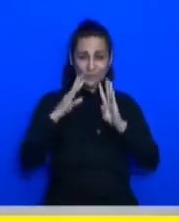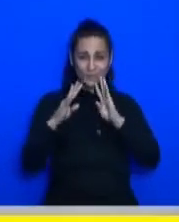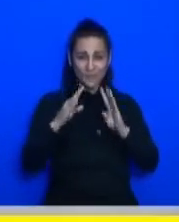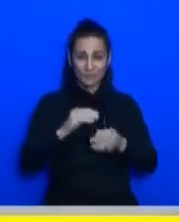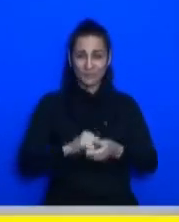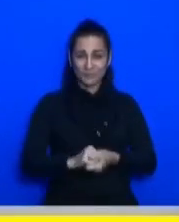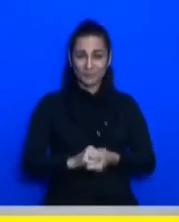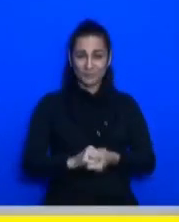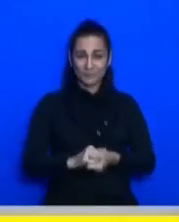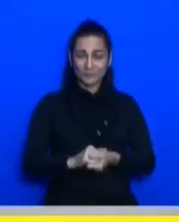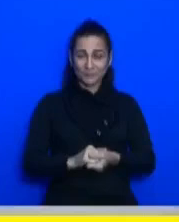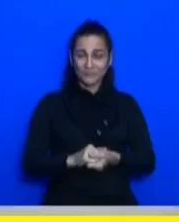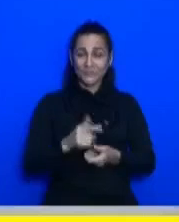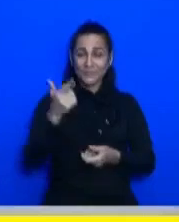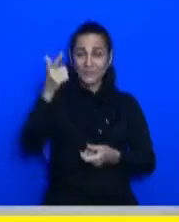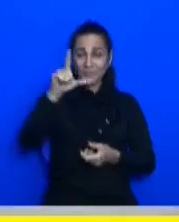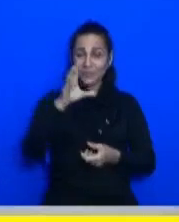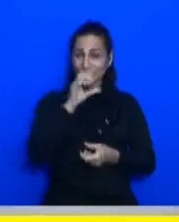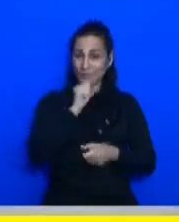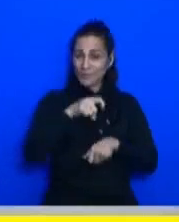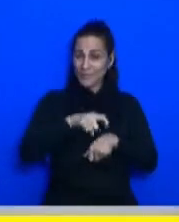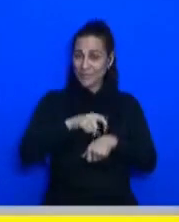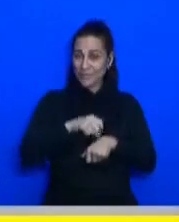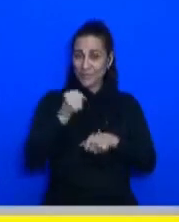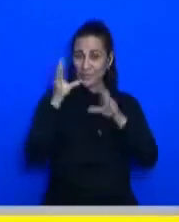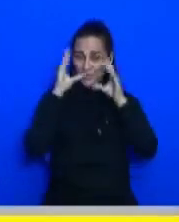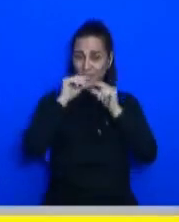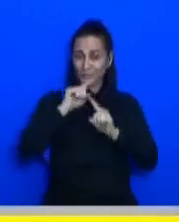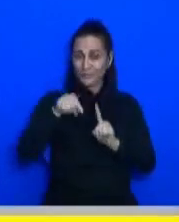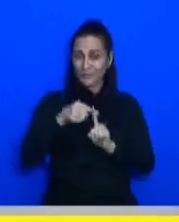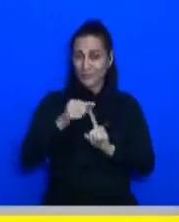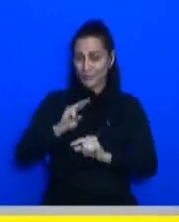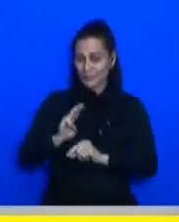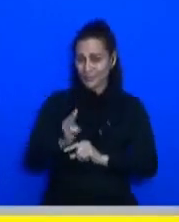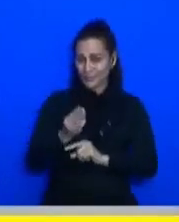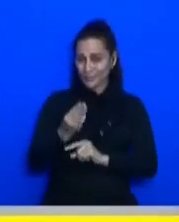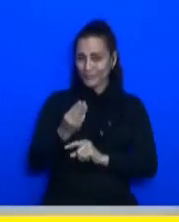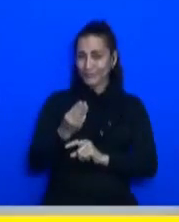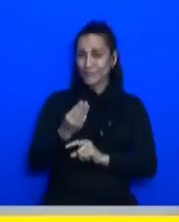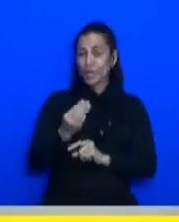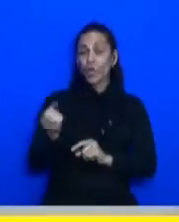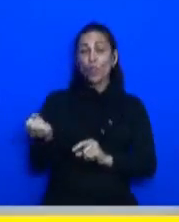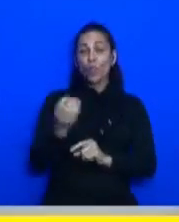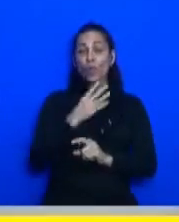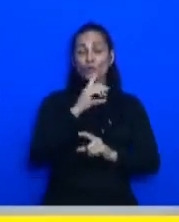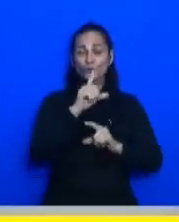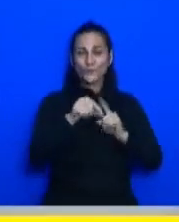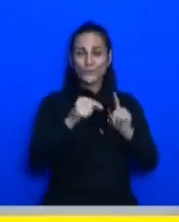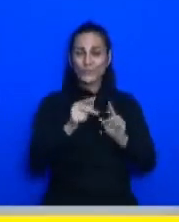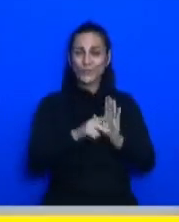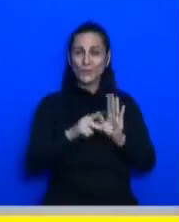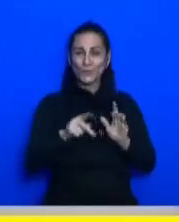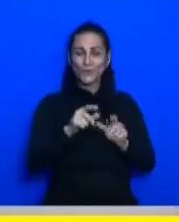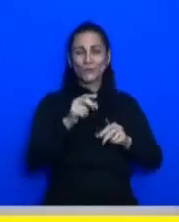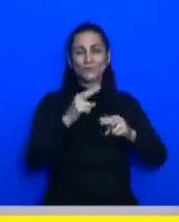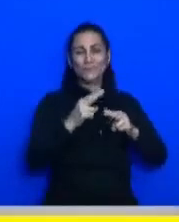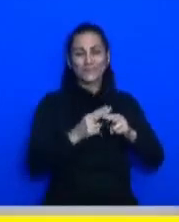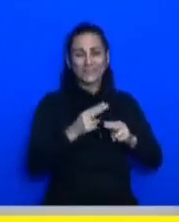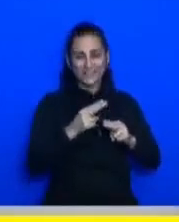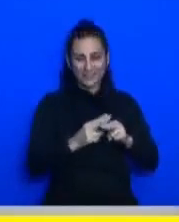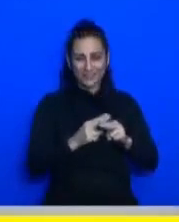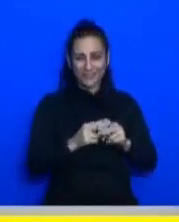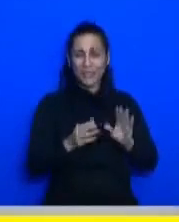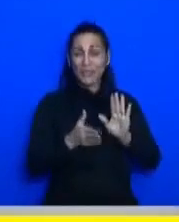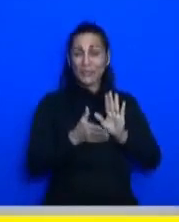Facebook. E no próximo sábado, às 8 da noite, tem mais Milionária, a nova modalidade das Loterias